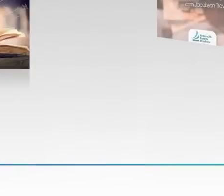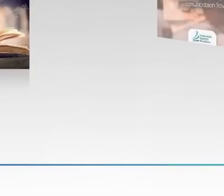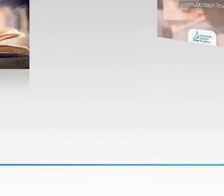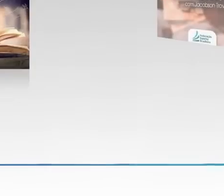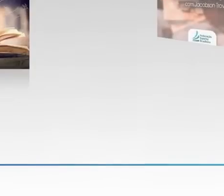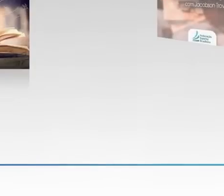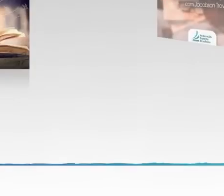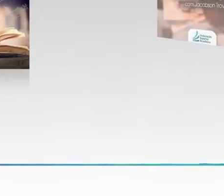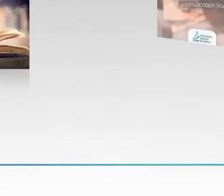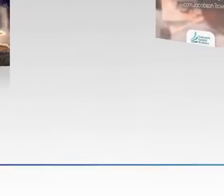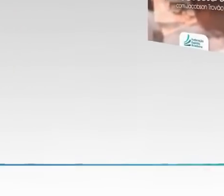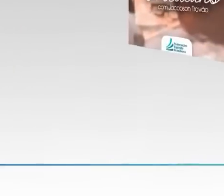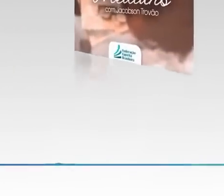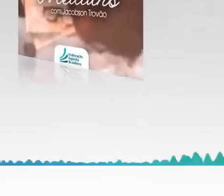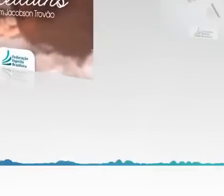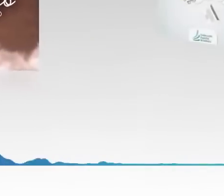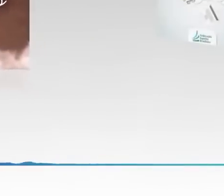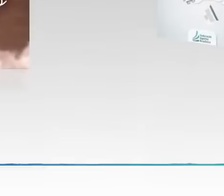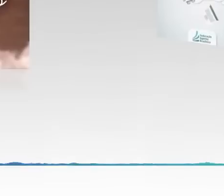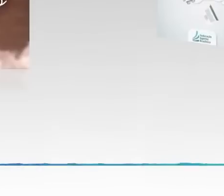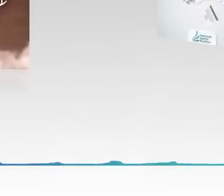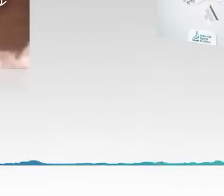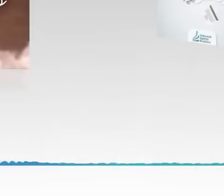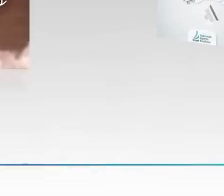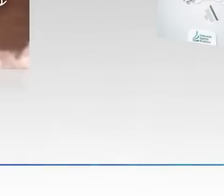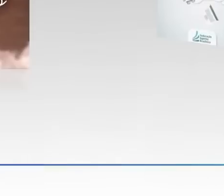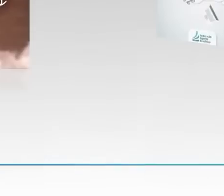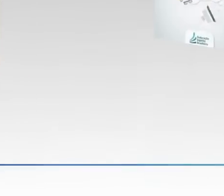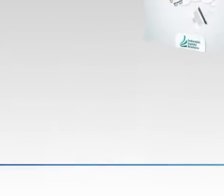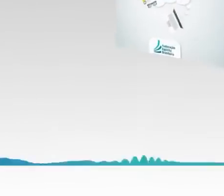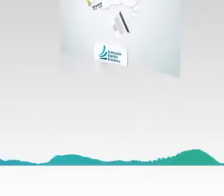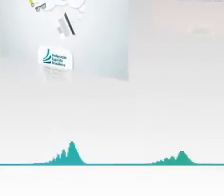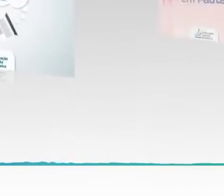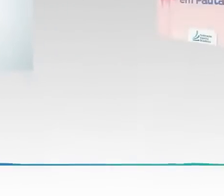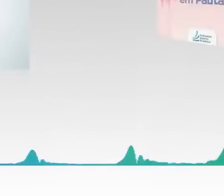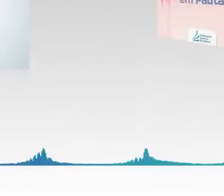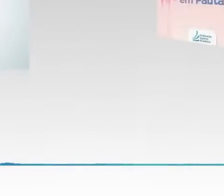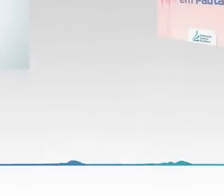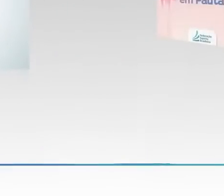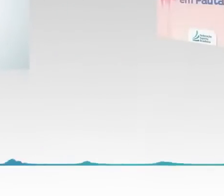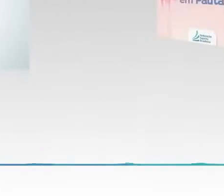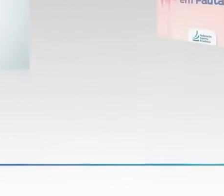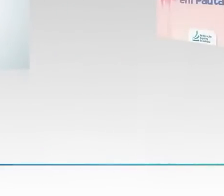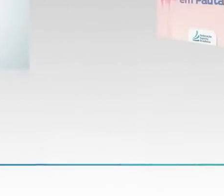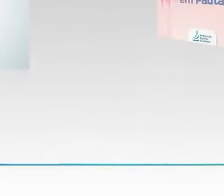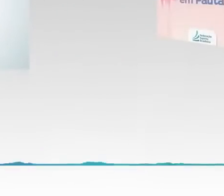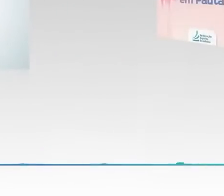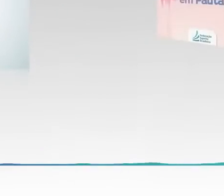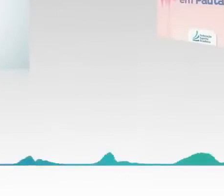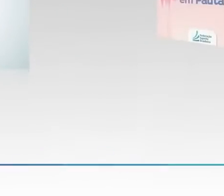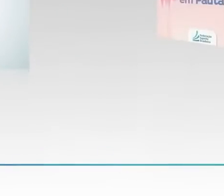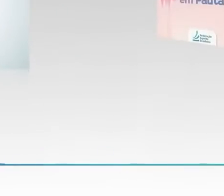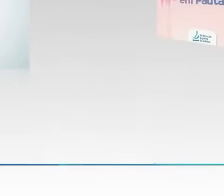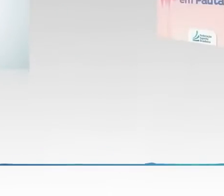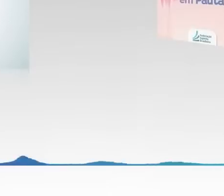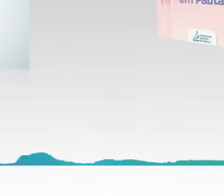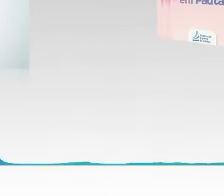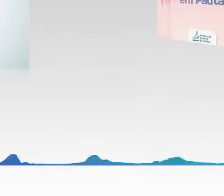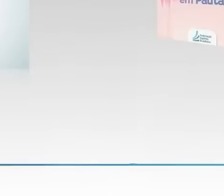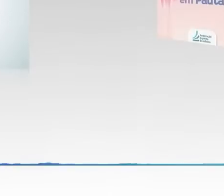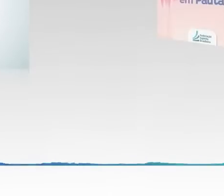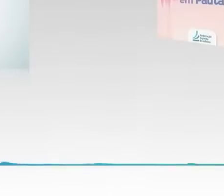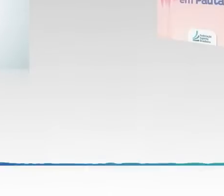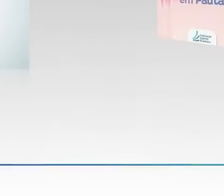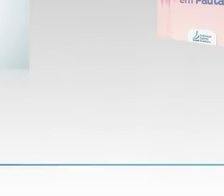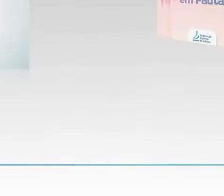do Gostinho de Leitura, estudando o Livro dos Médiuns. Olá, eu sou a Marina Miranda e você está ouvindo o podcast Minha